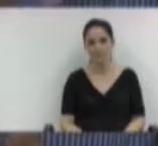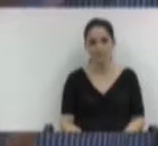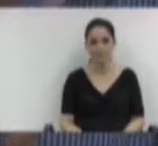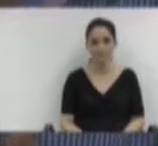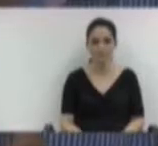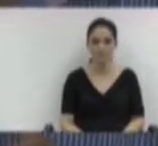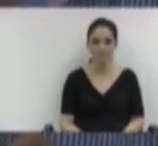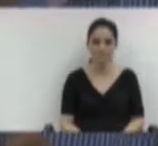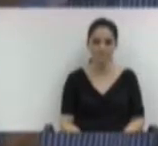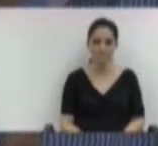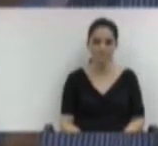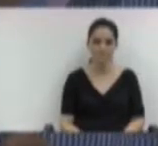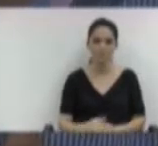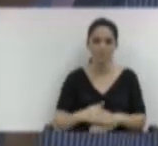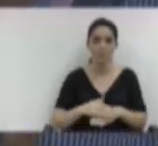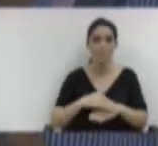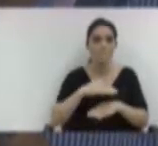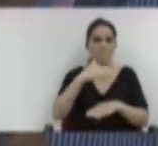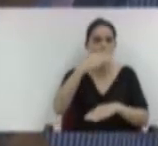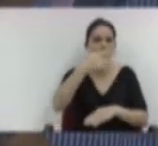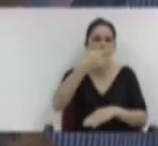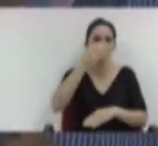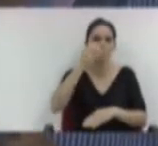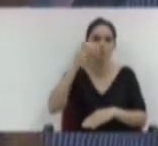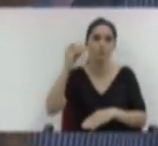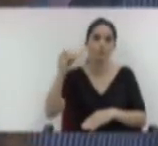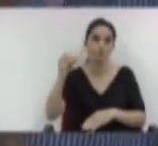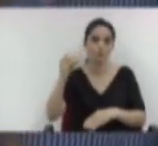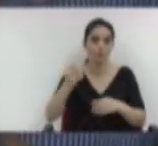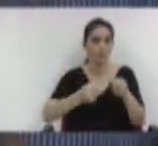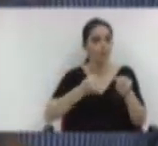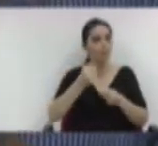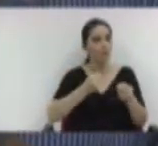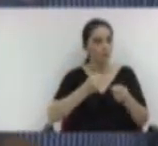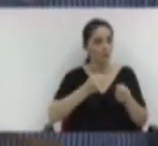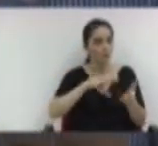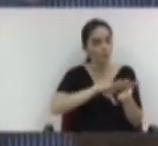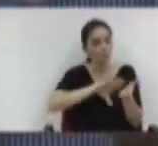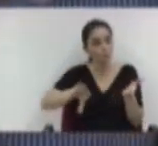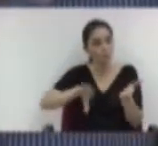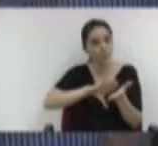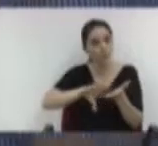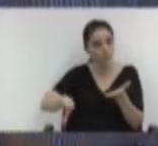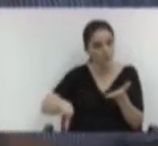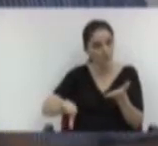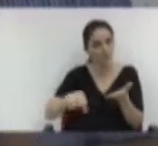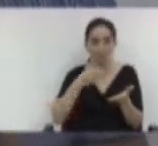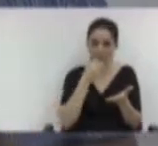mais de 200 veículos foram retirados das ruas da cidade. Isso é muito bom. São